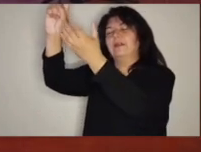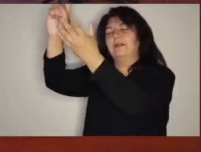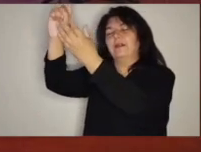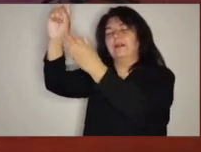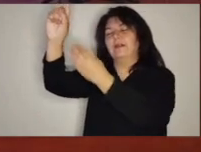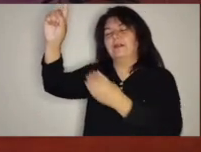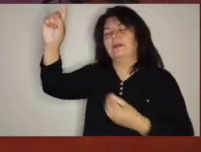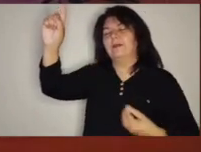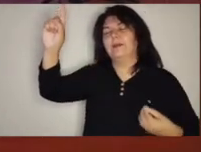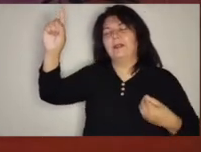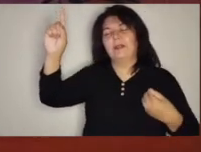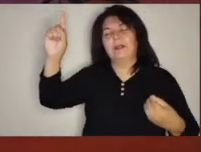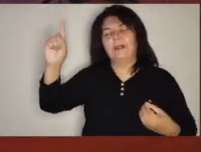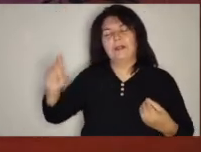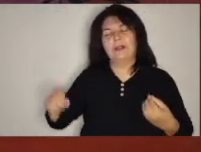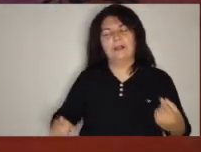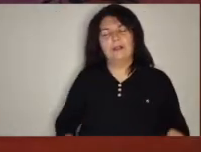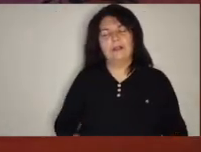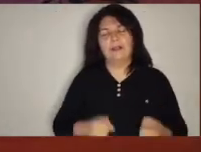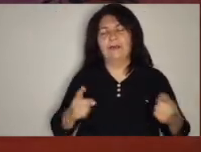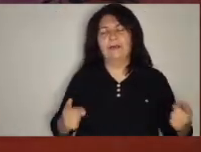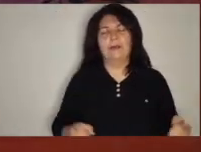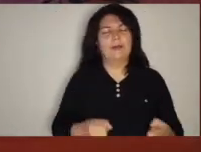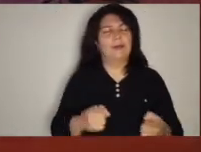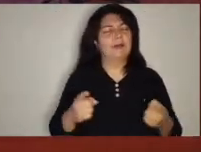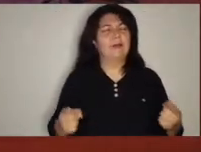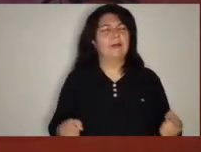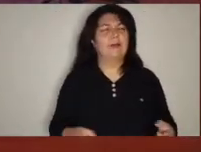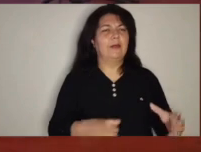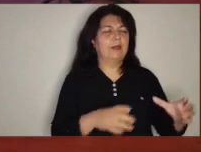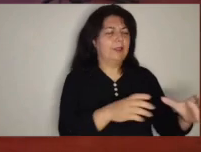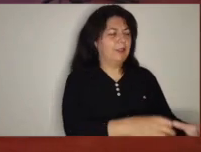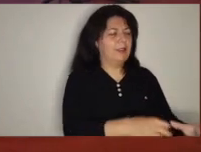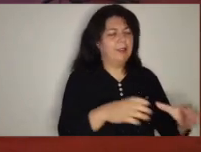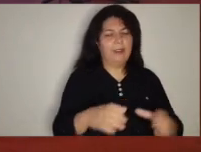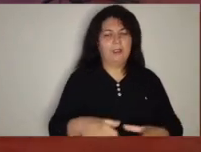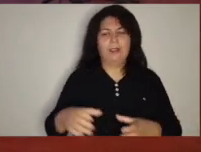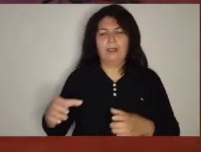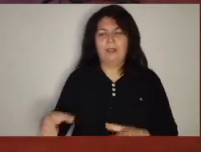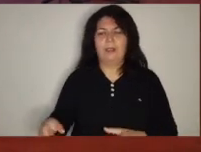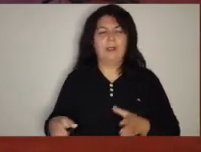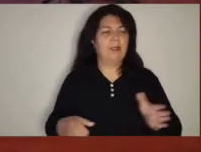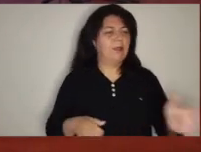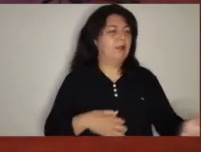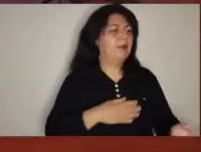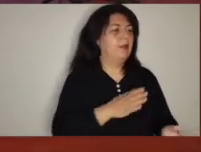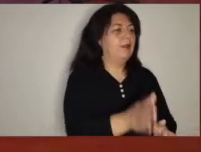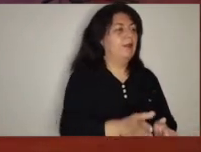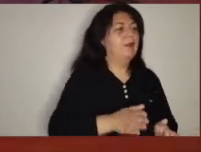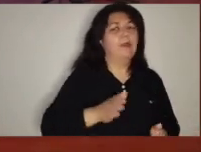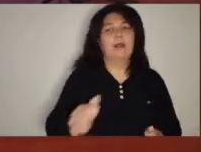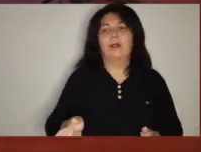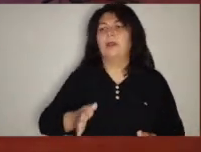Deus, palavras de vida eterna. Pra onde